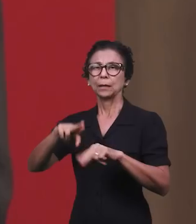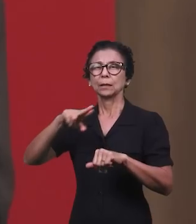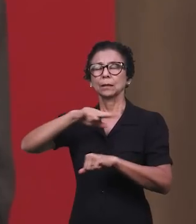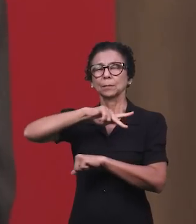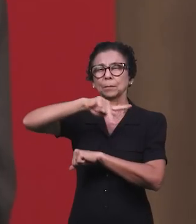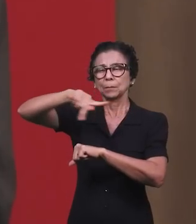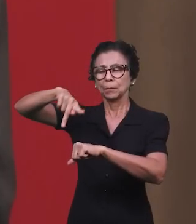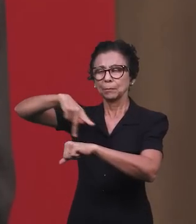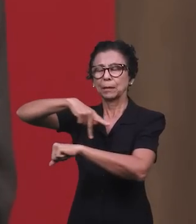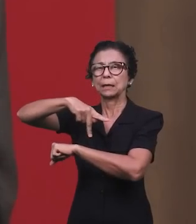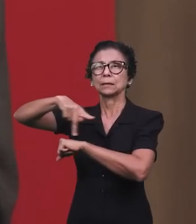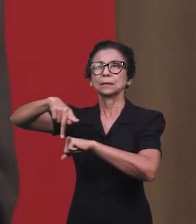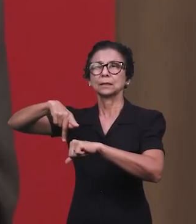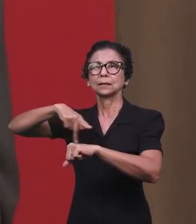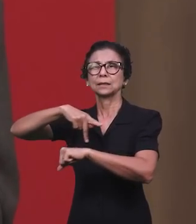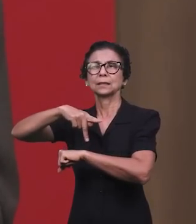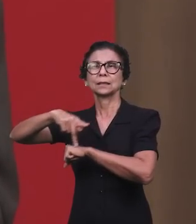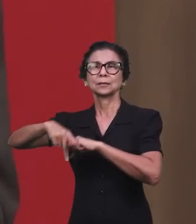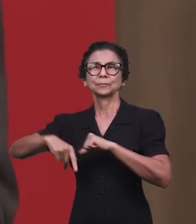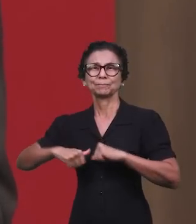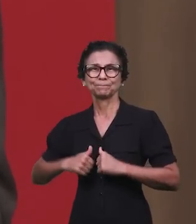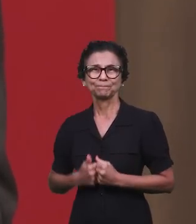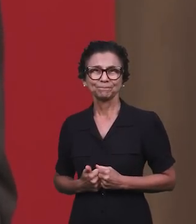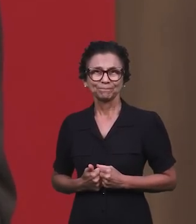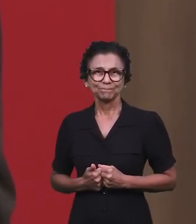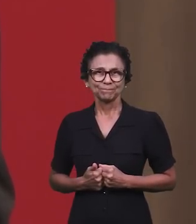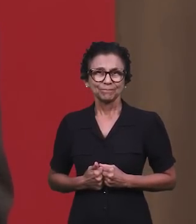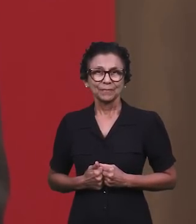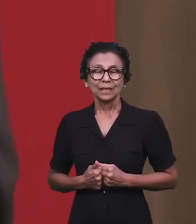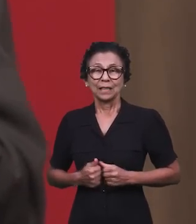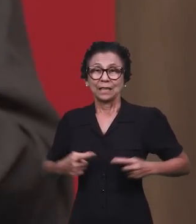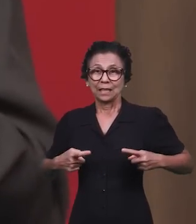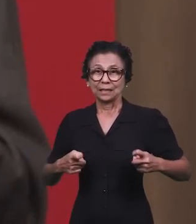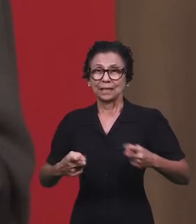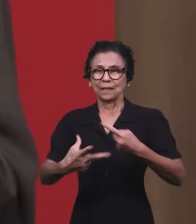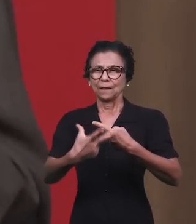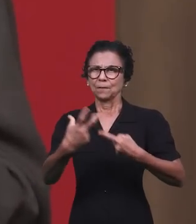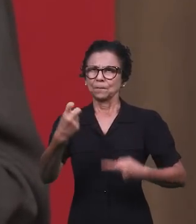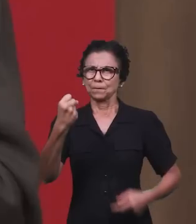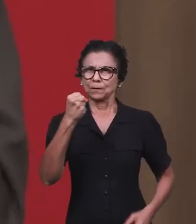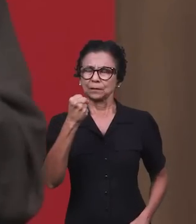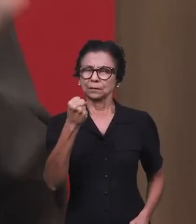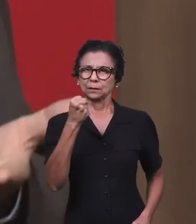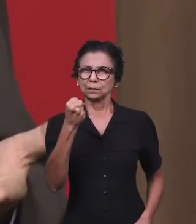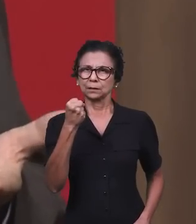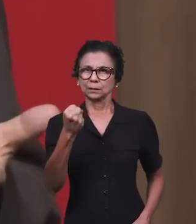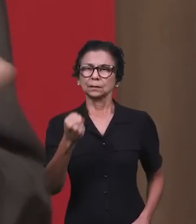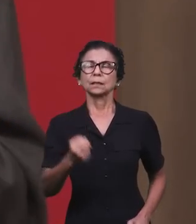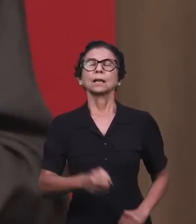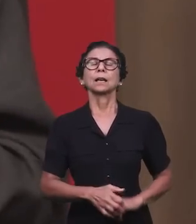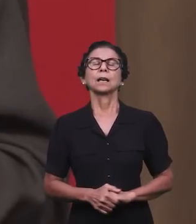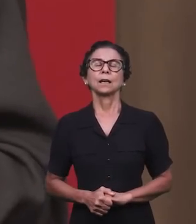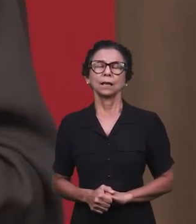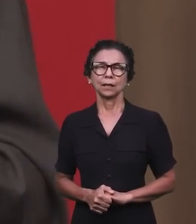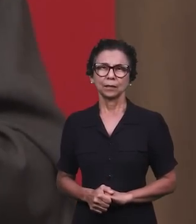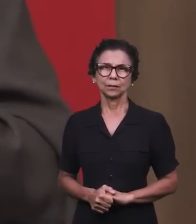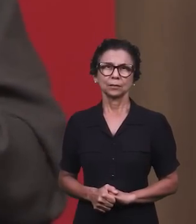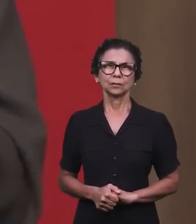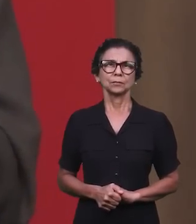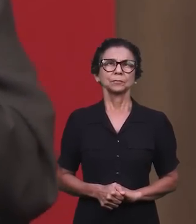Vontade nacional vence guerra. Amém. É verdade. Não é? Vence guerra,